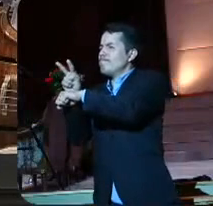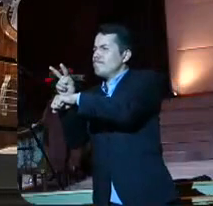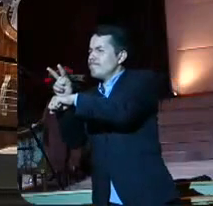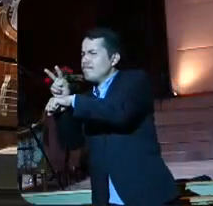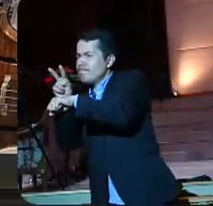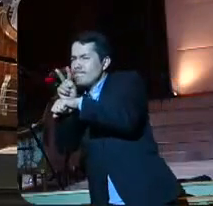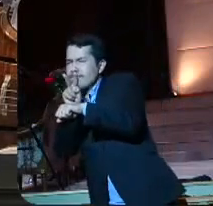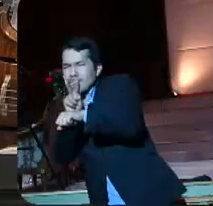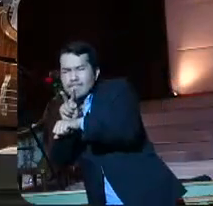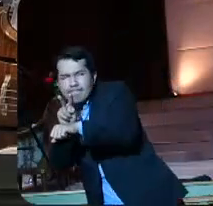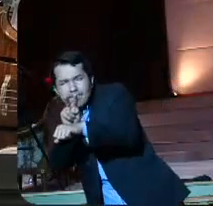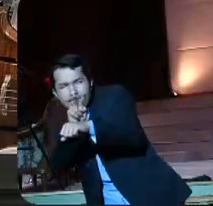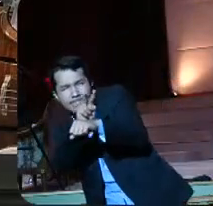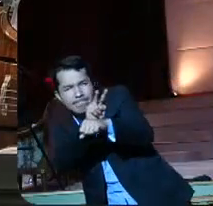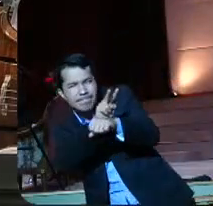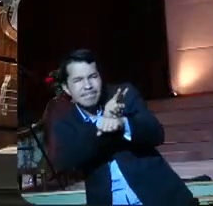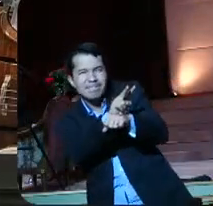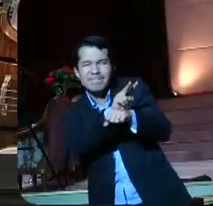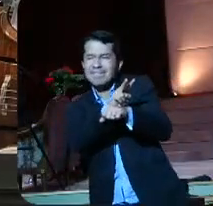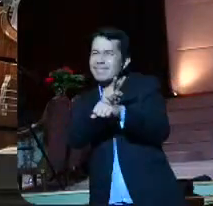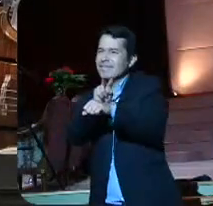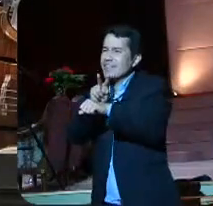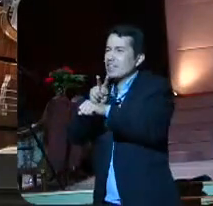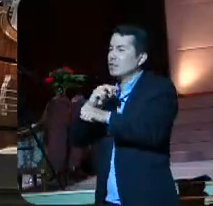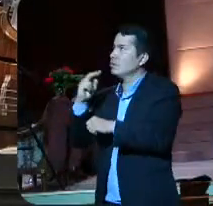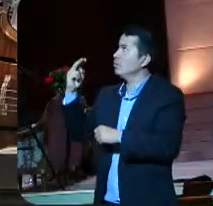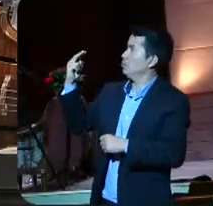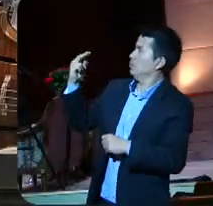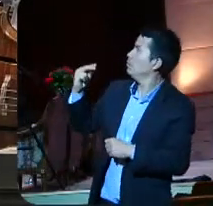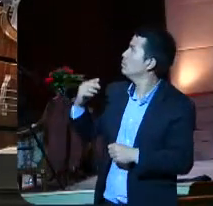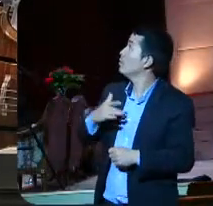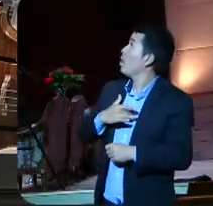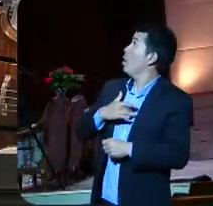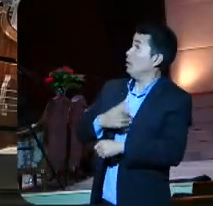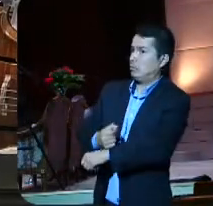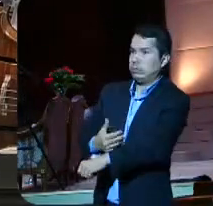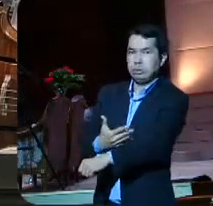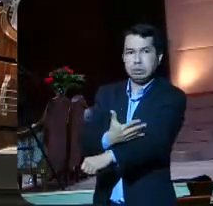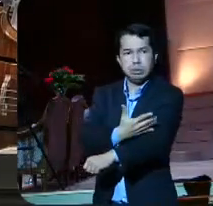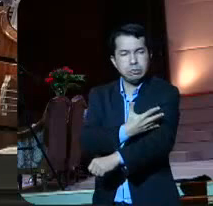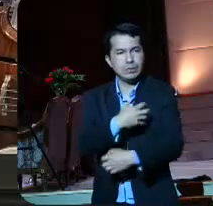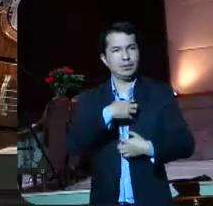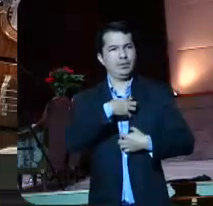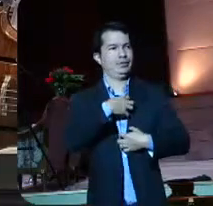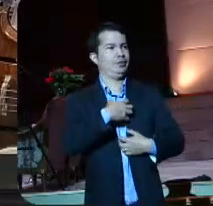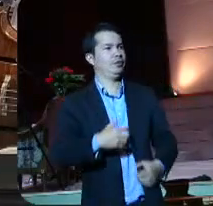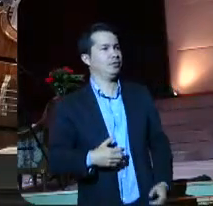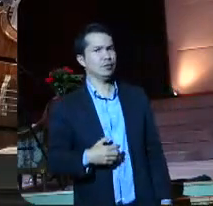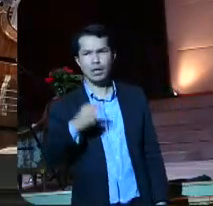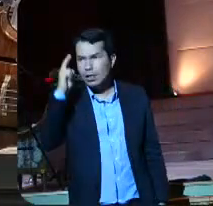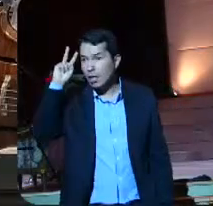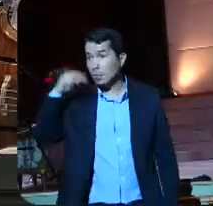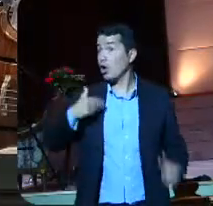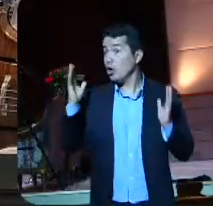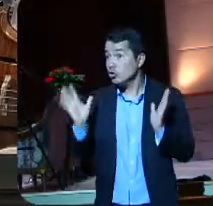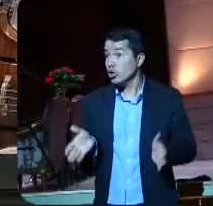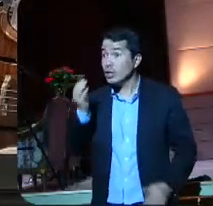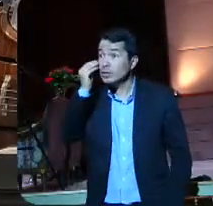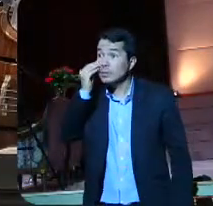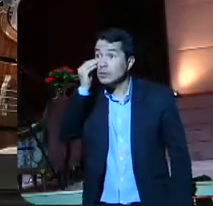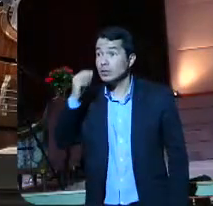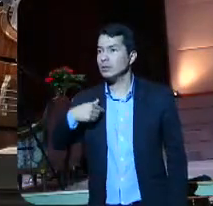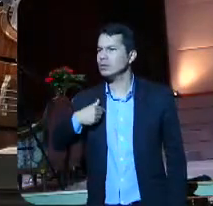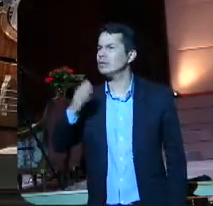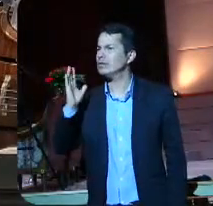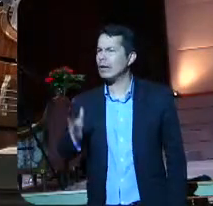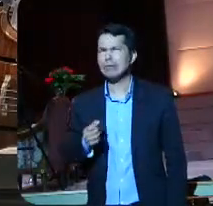fomos tocados pela graça de Deus. Quantas vezes na minha vida eu fui tocado assim?